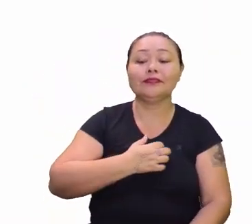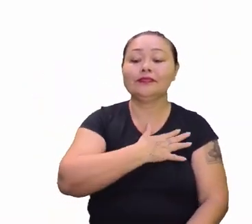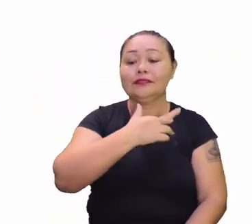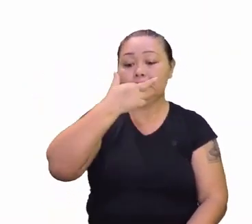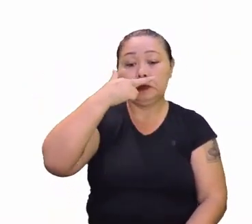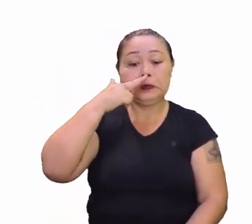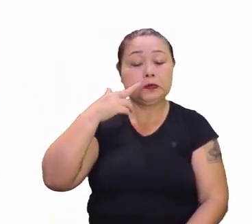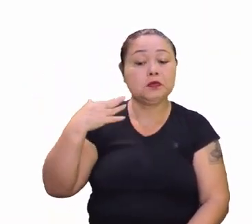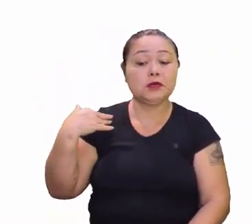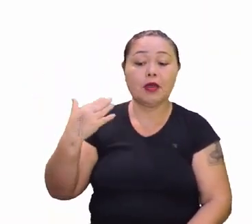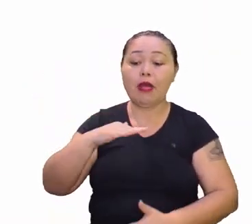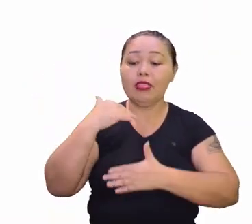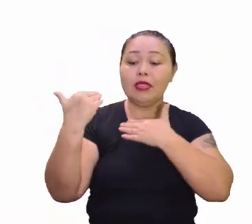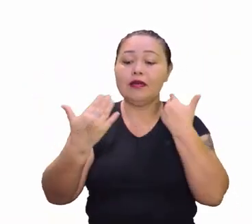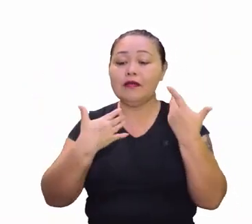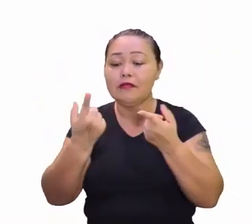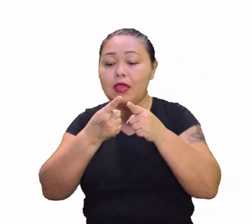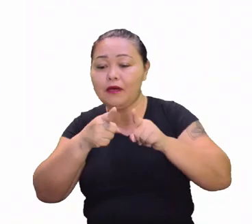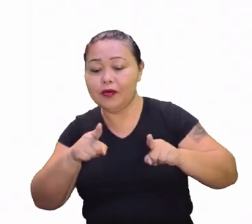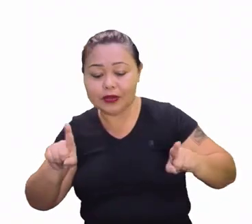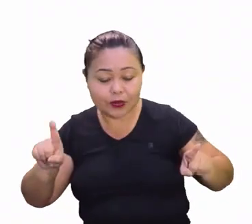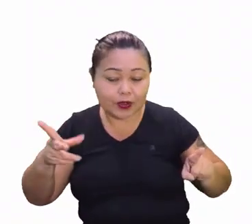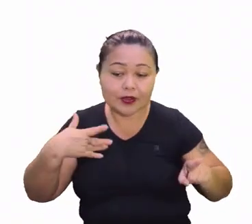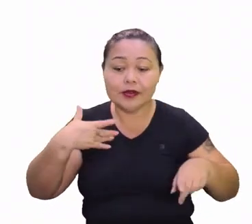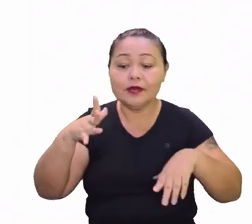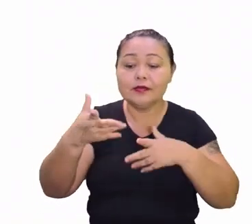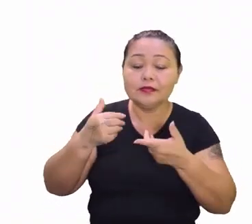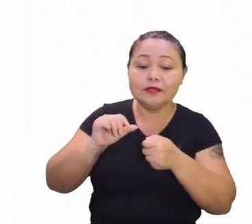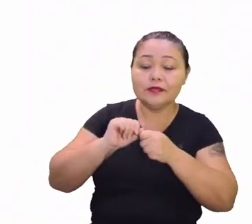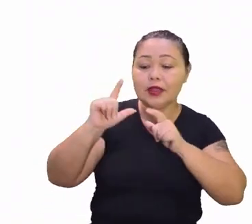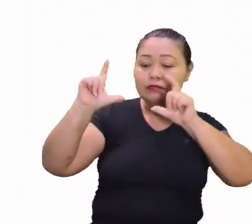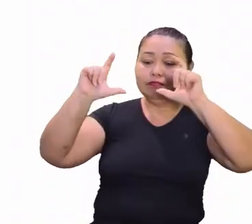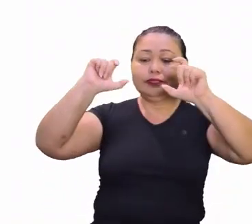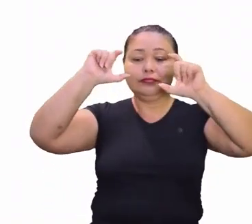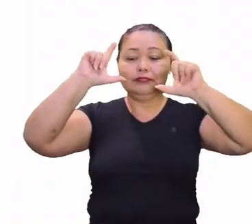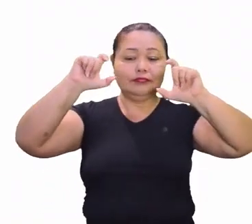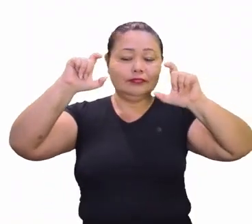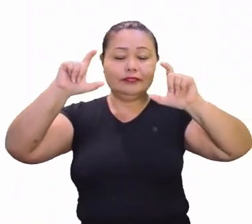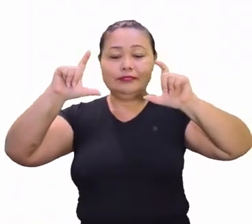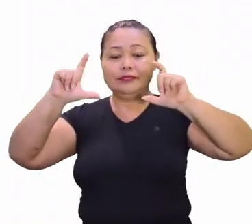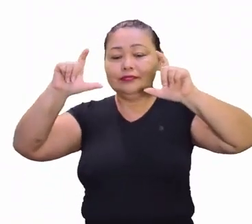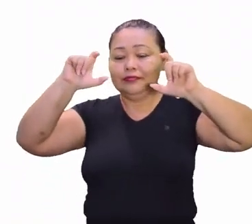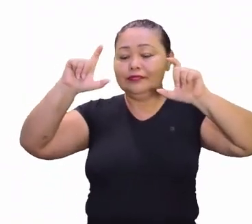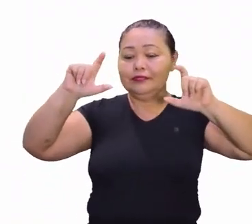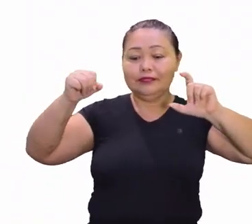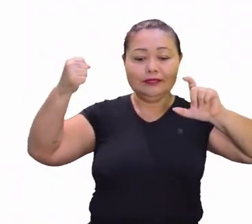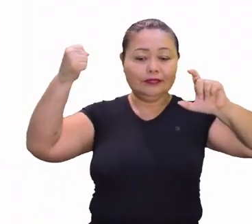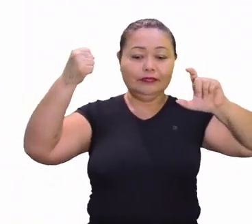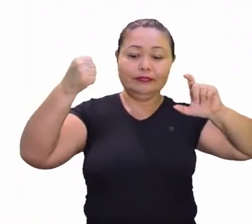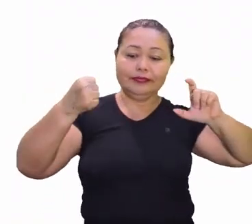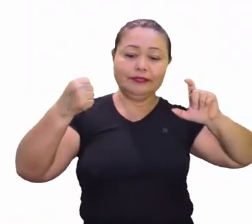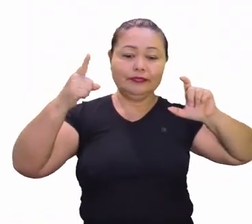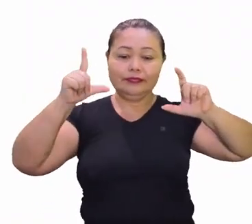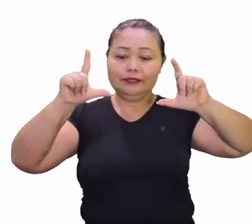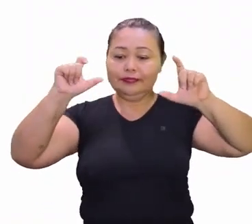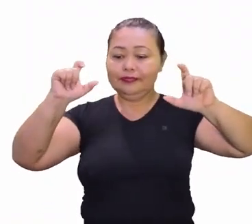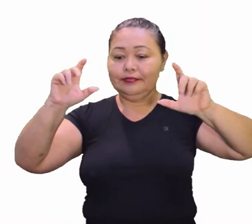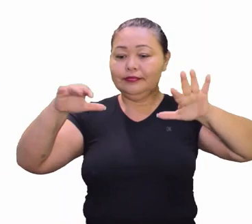que matar ali um bichinho ali para fazer um churrasquinho e tal, e tiravam foto mesmo como se fosse uma grande,